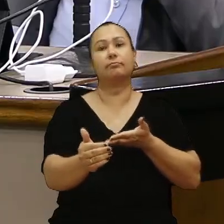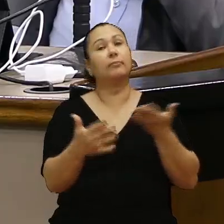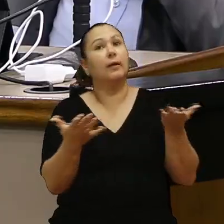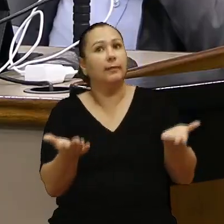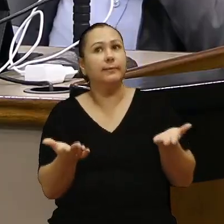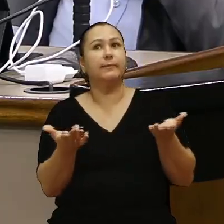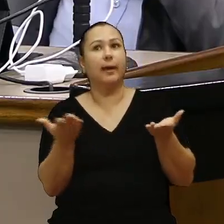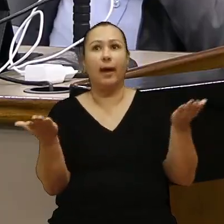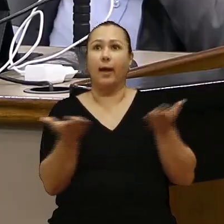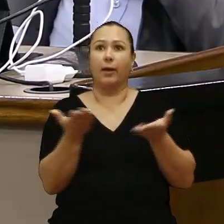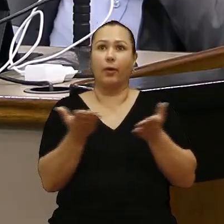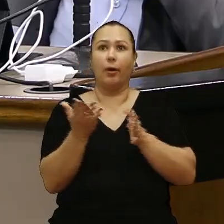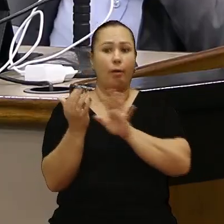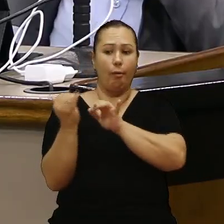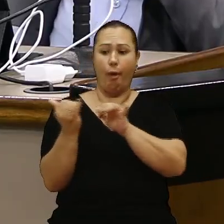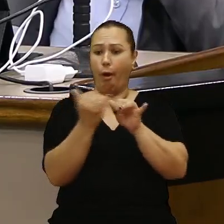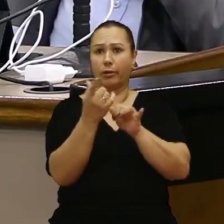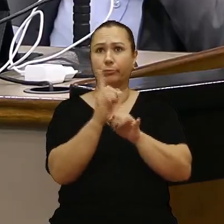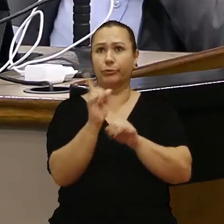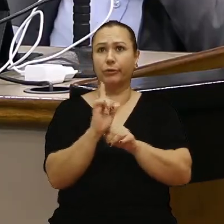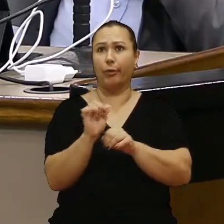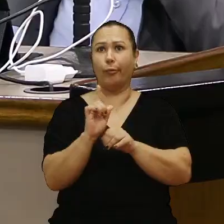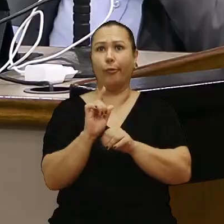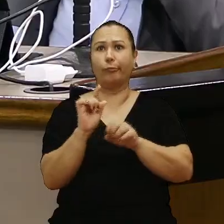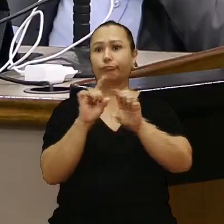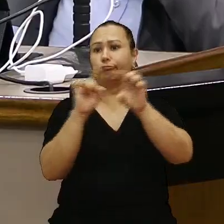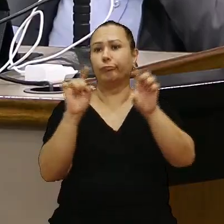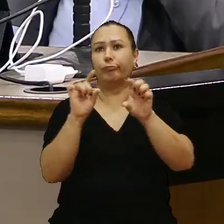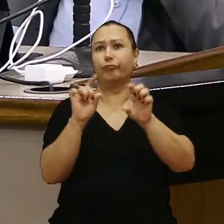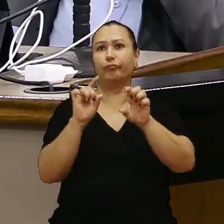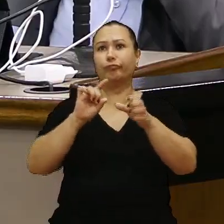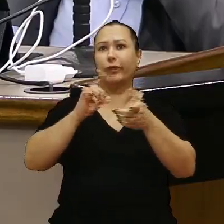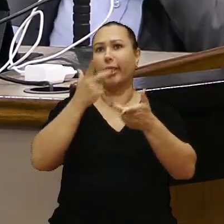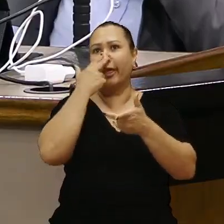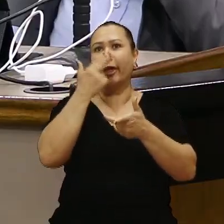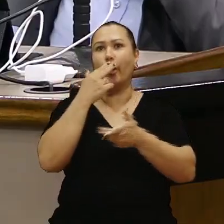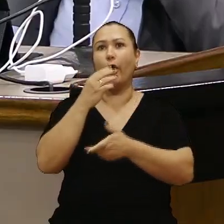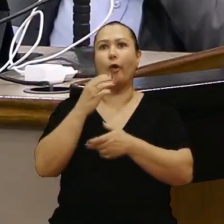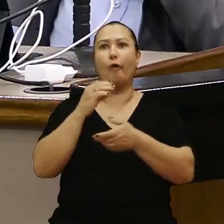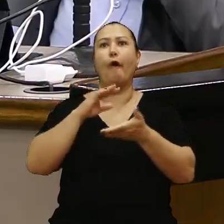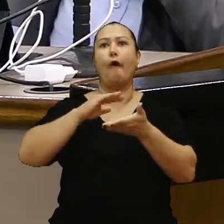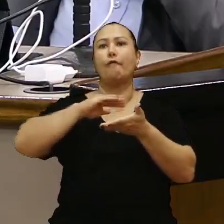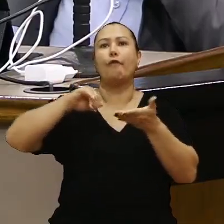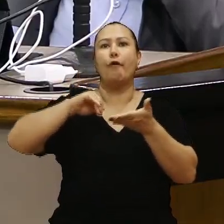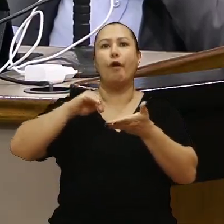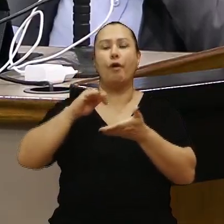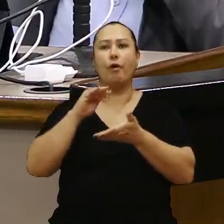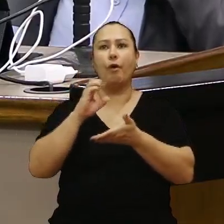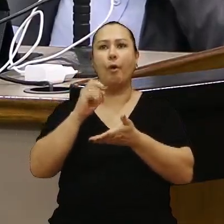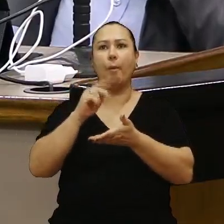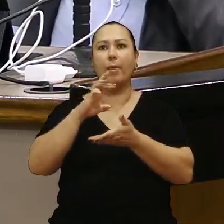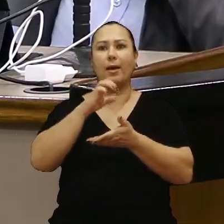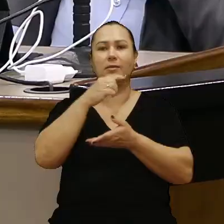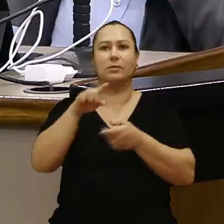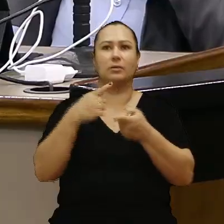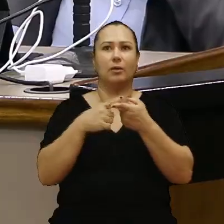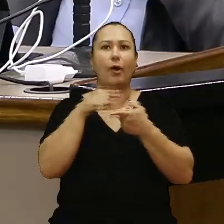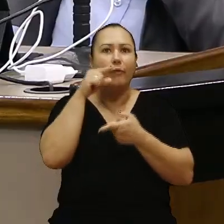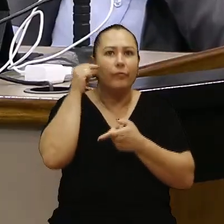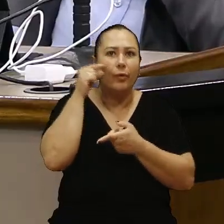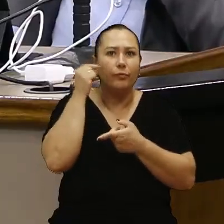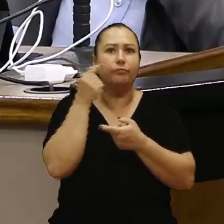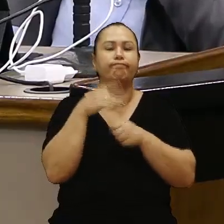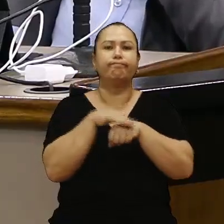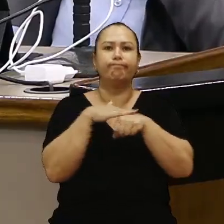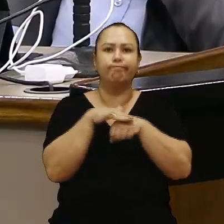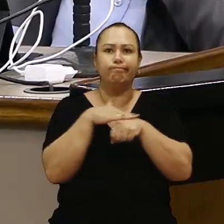daí, agora o ônibus não vai mais fora de operação. Um ano depois, porque o vereador Aldonei falava desde o princípio do ano. Então,